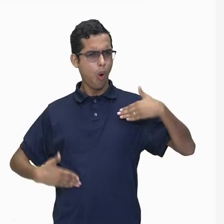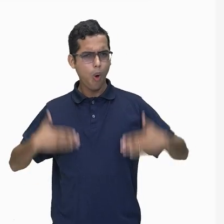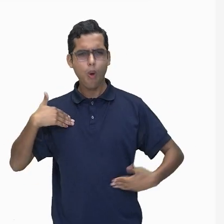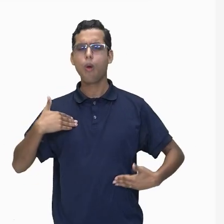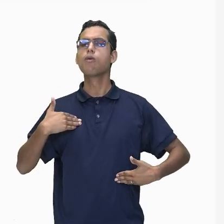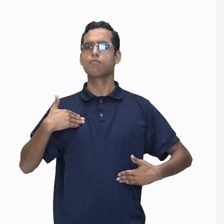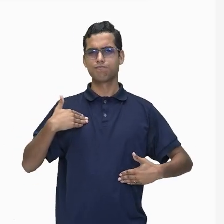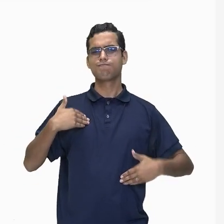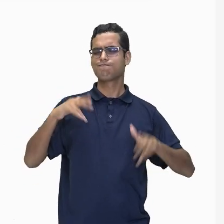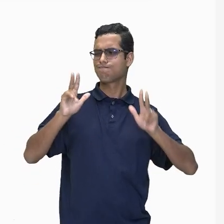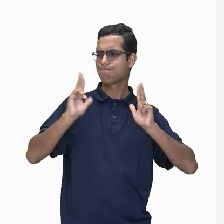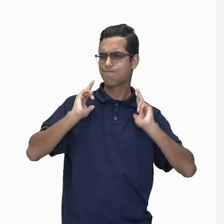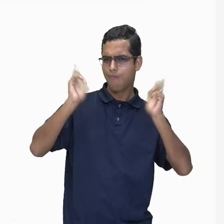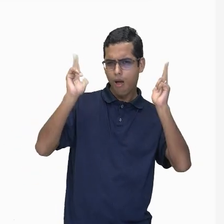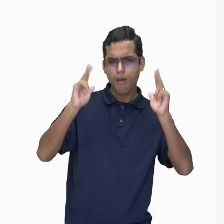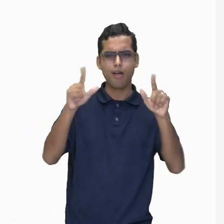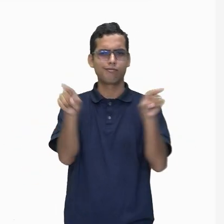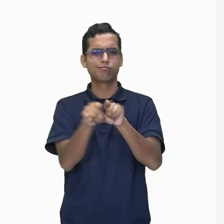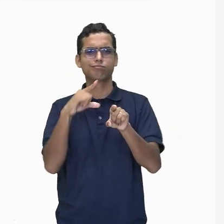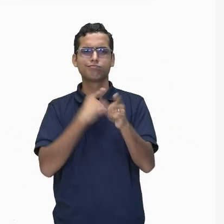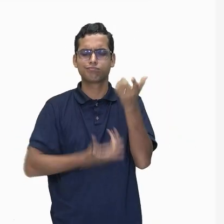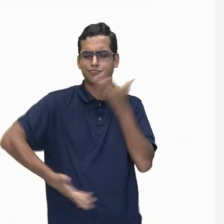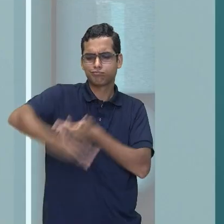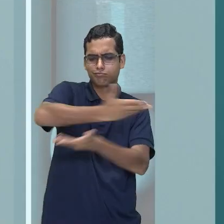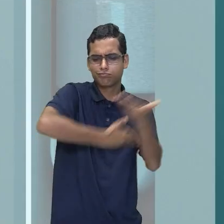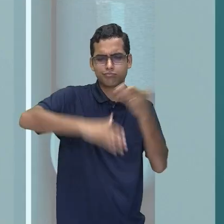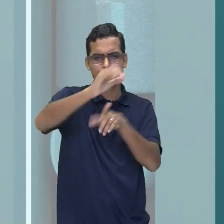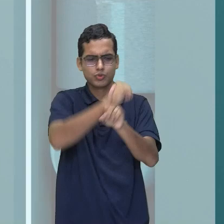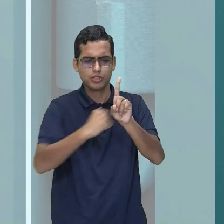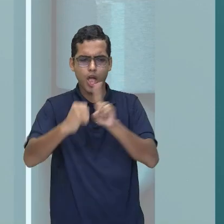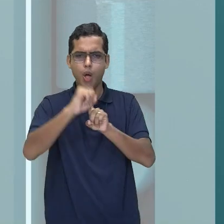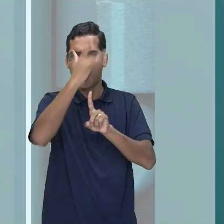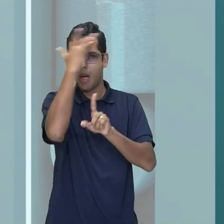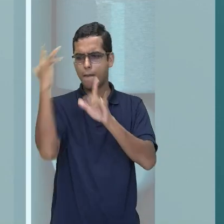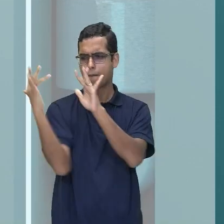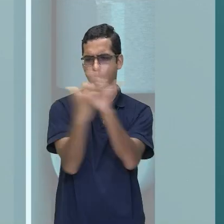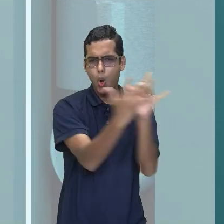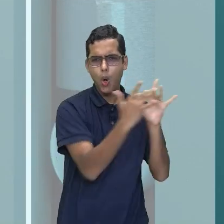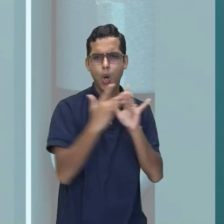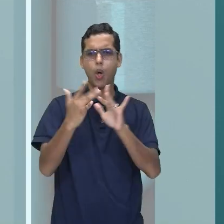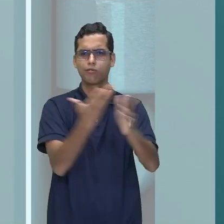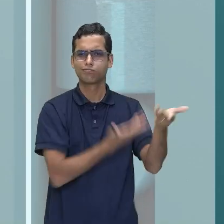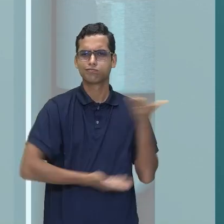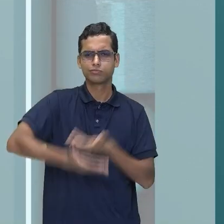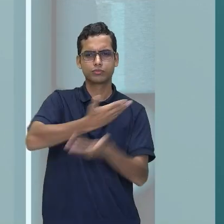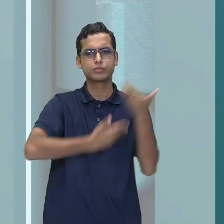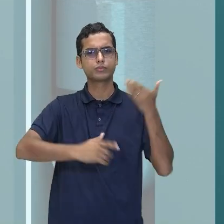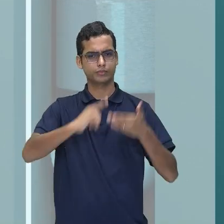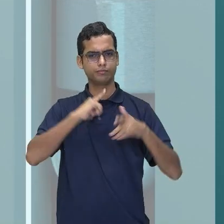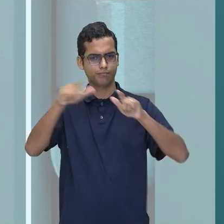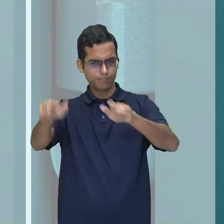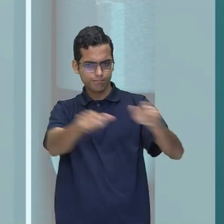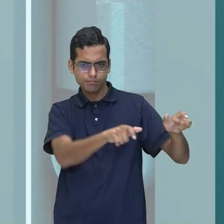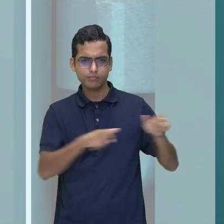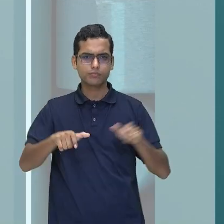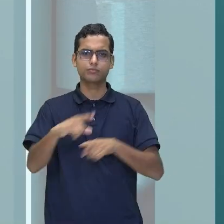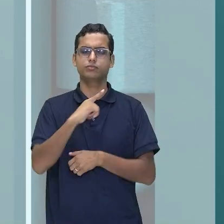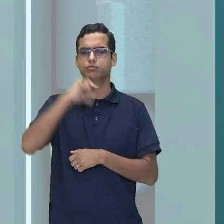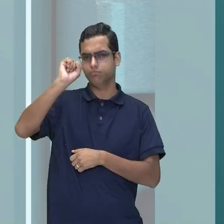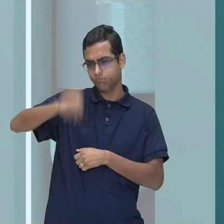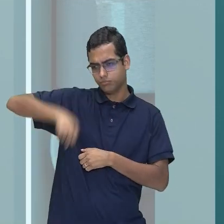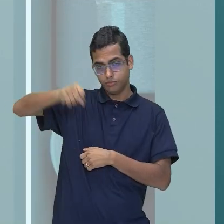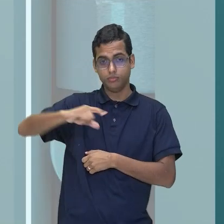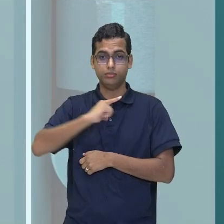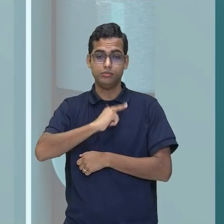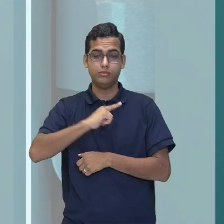da convivência, da socialização? Geralmente tem um lugar, né? Outras vezes pode acontecer